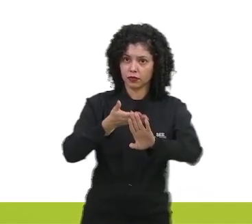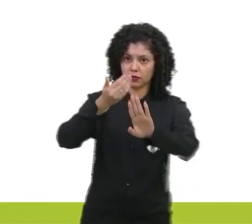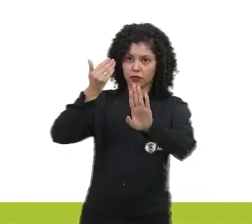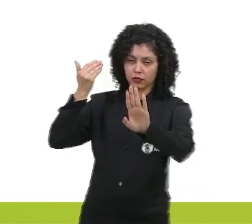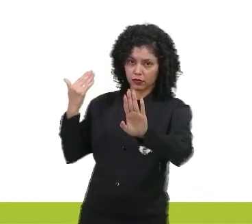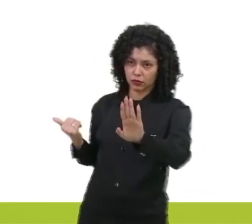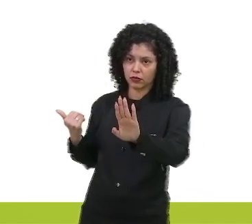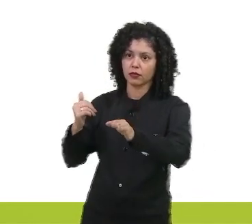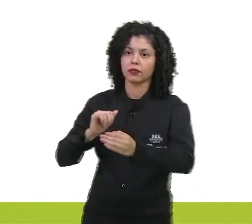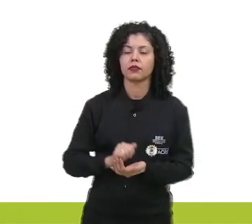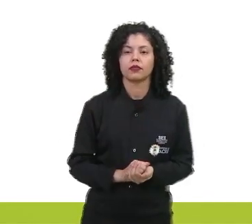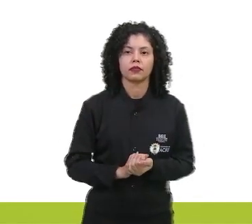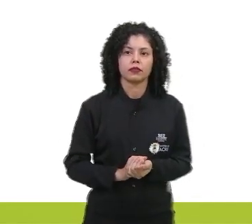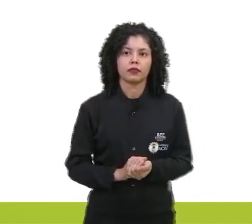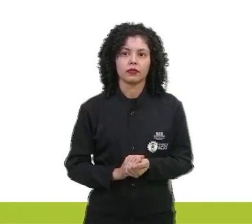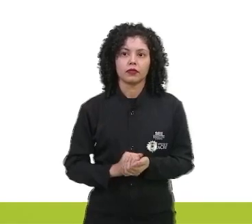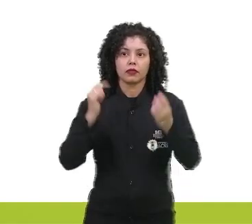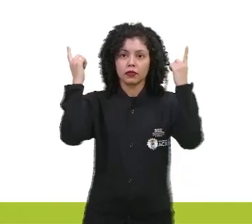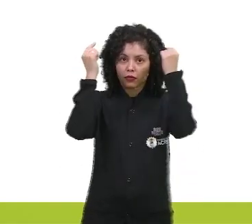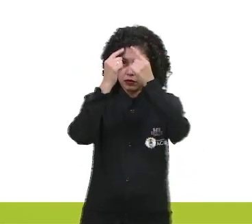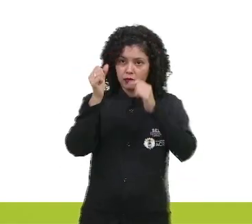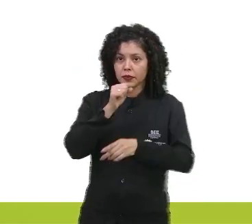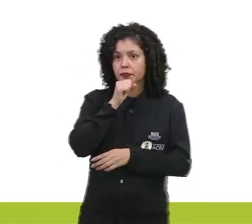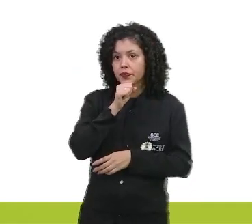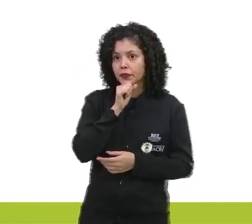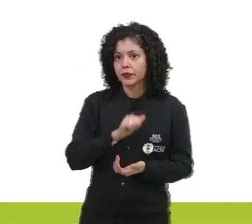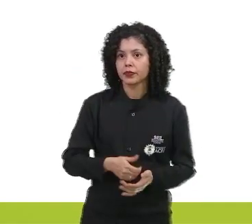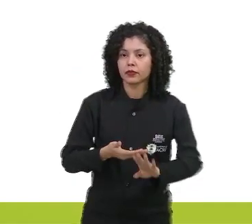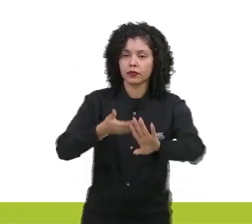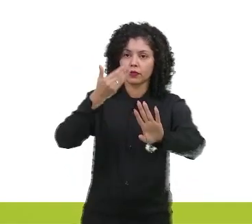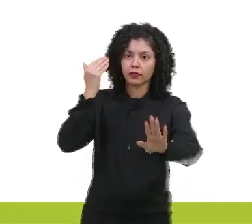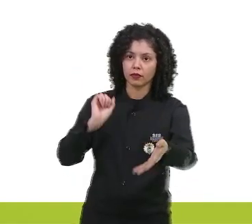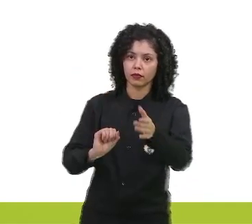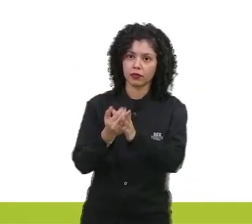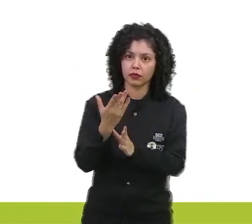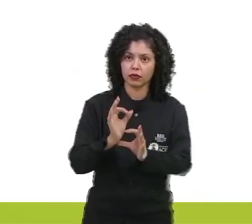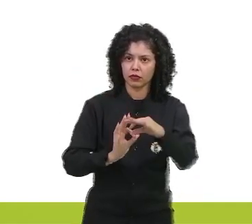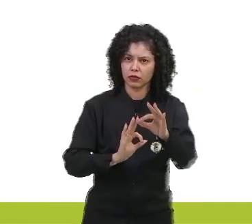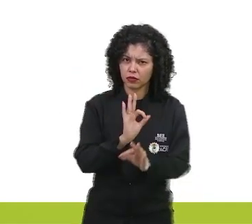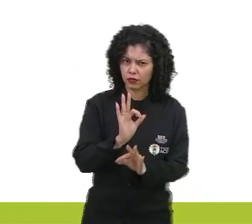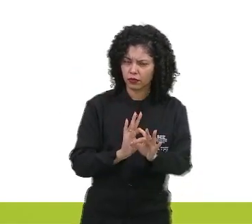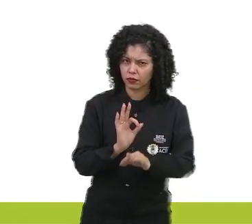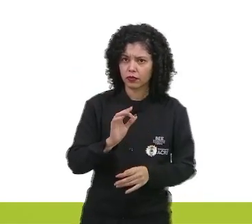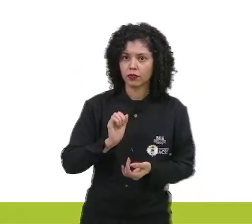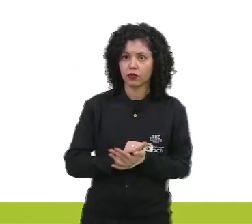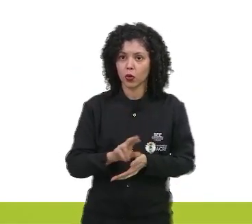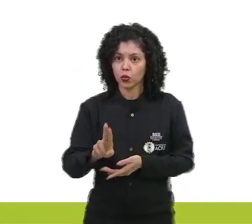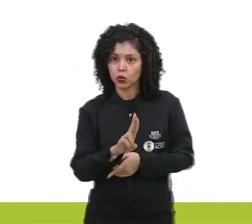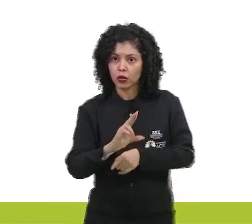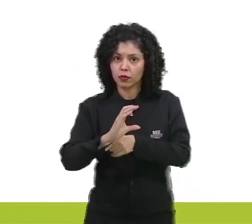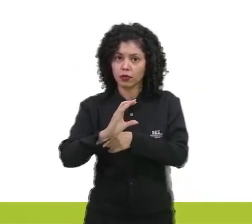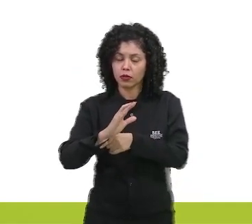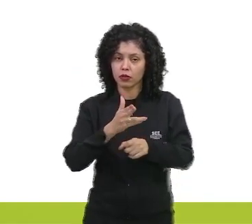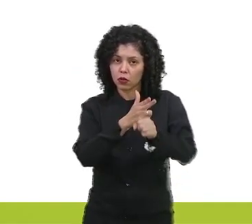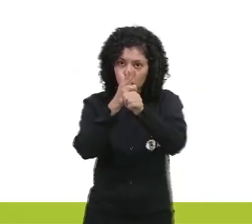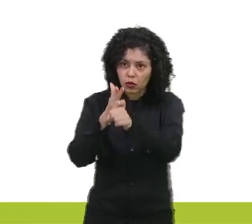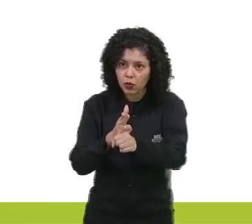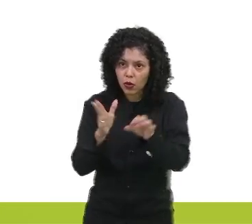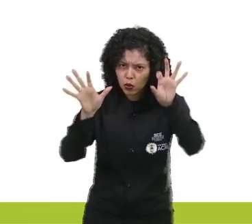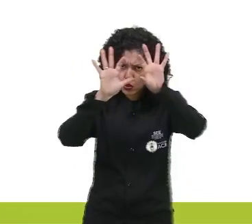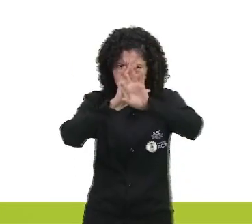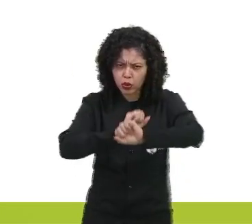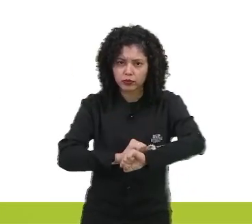antiguidade. Na Grécia Antiga, foi criado um aparelho chamado câmara obscura, ou câmara